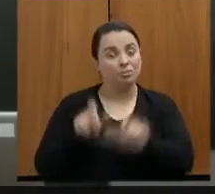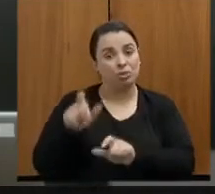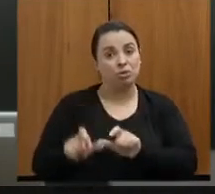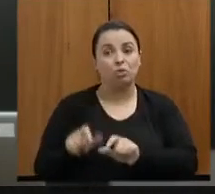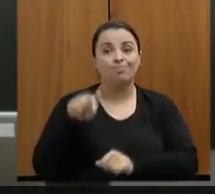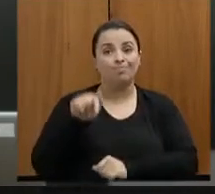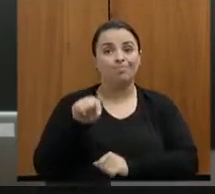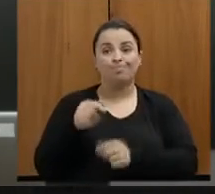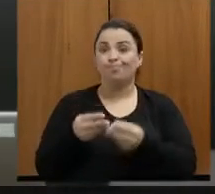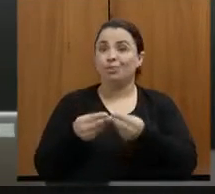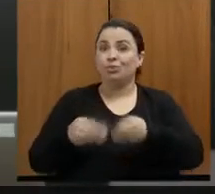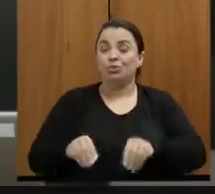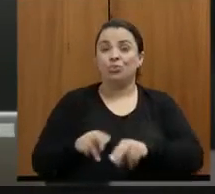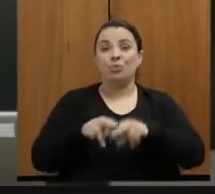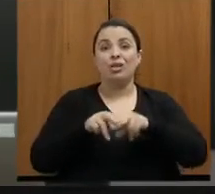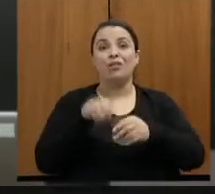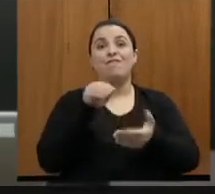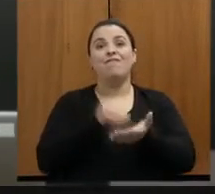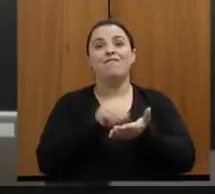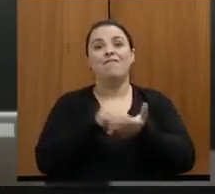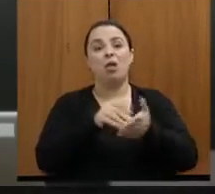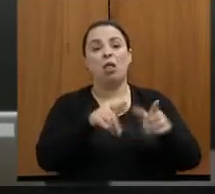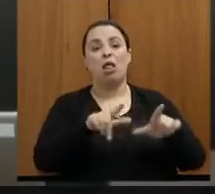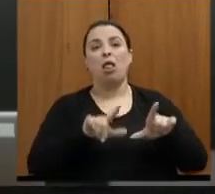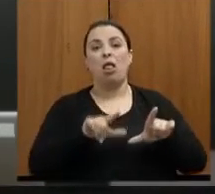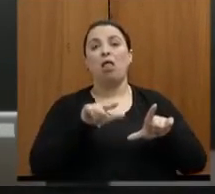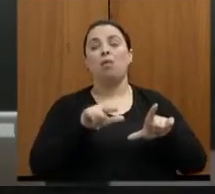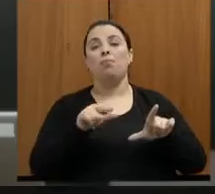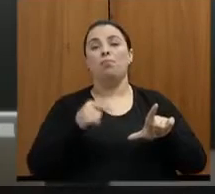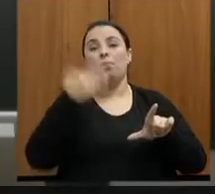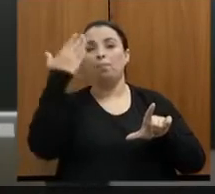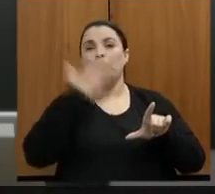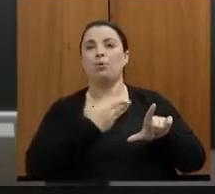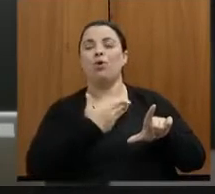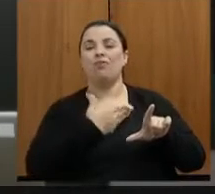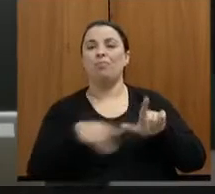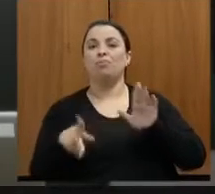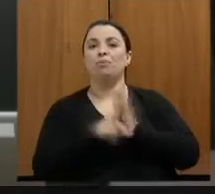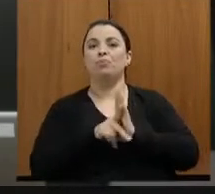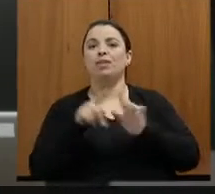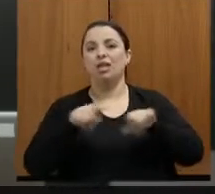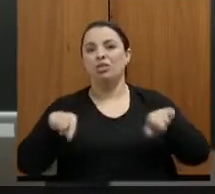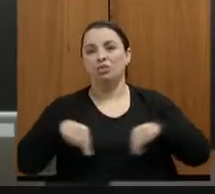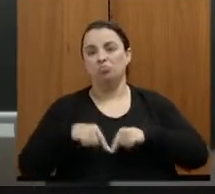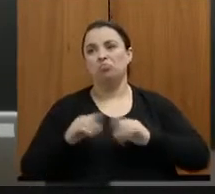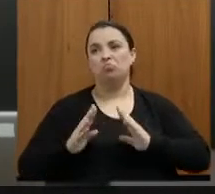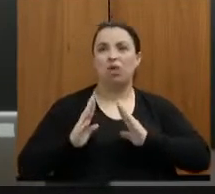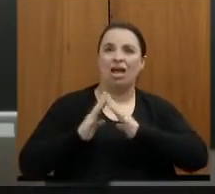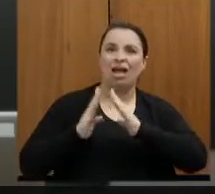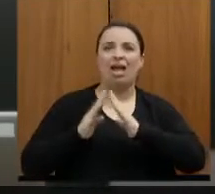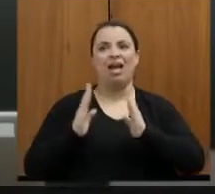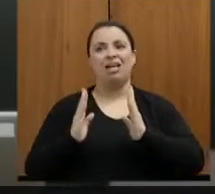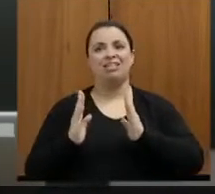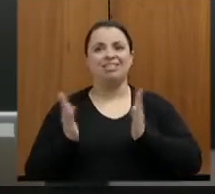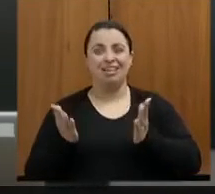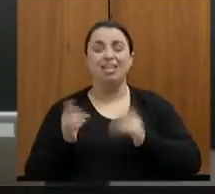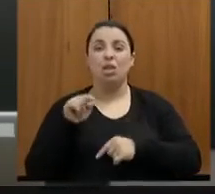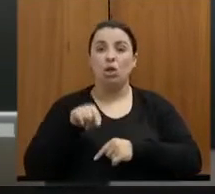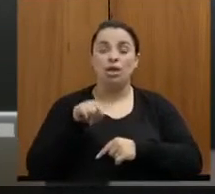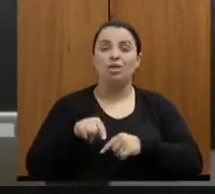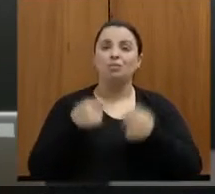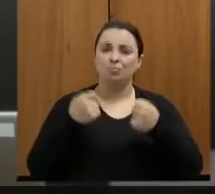prejudicados, e que esses imóveis precisam realmente de ser